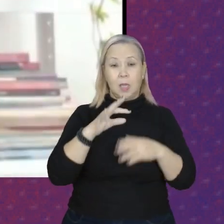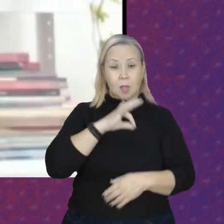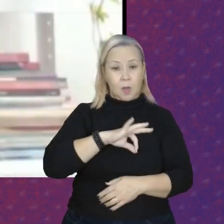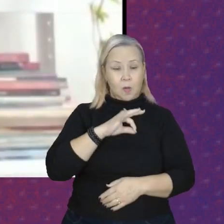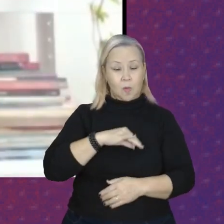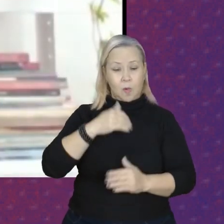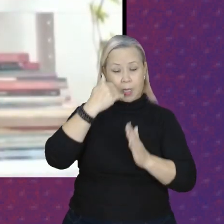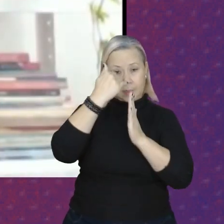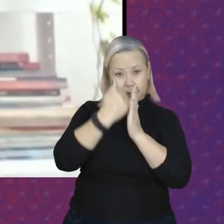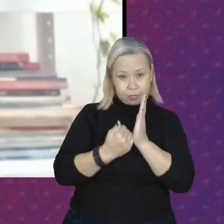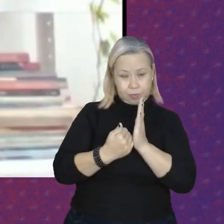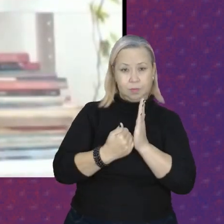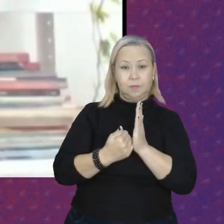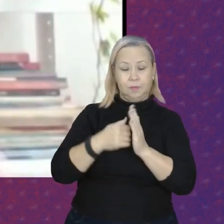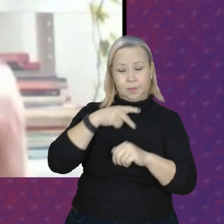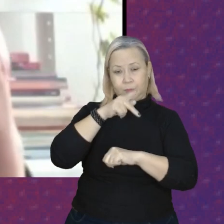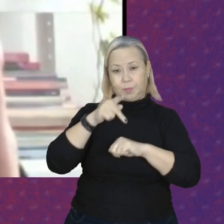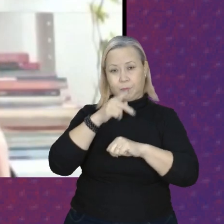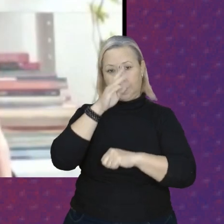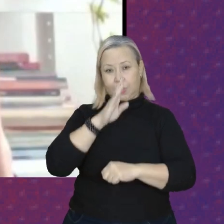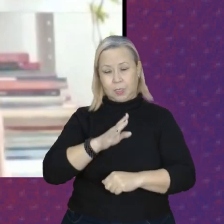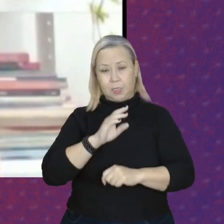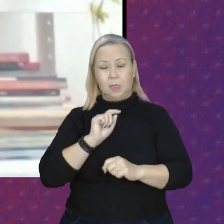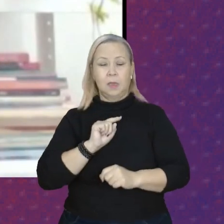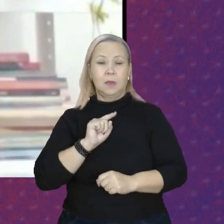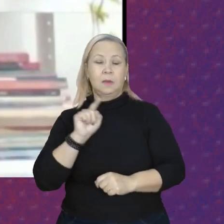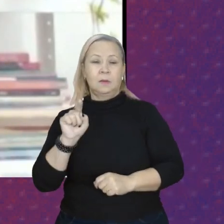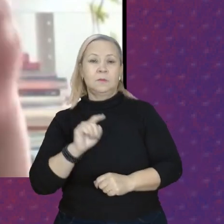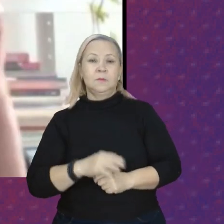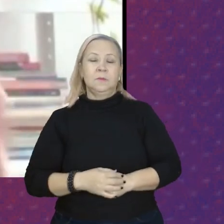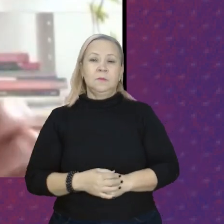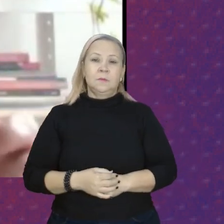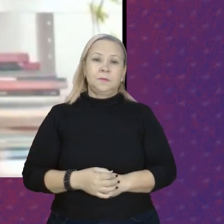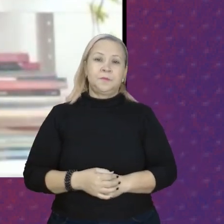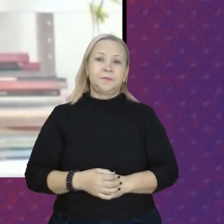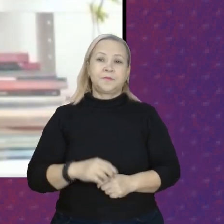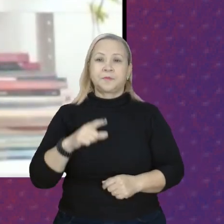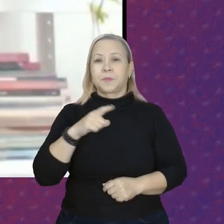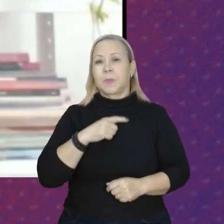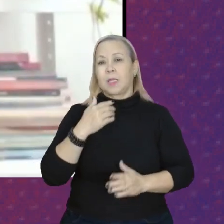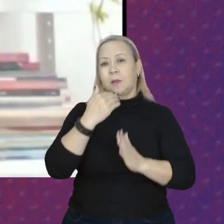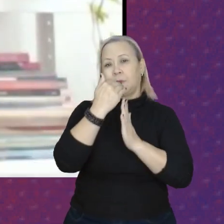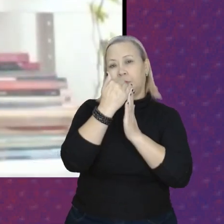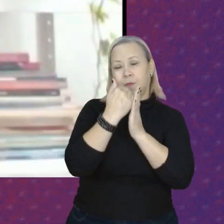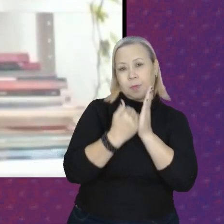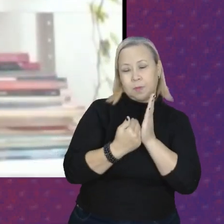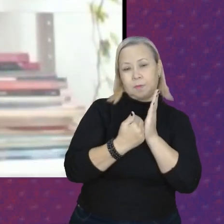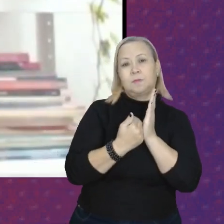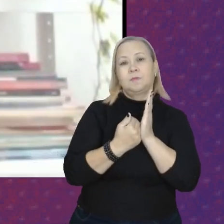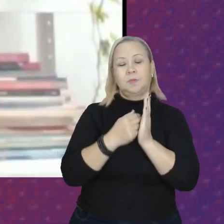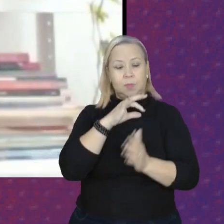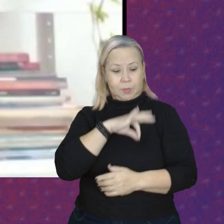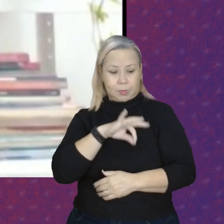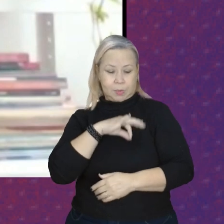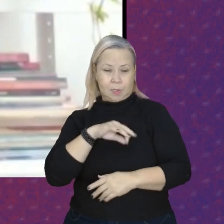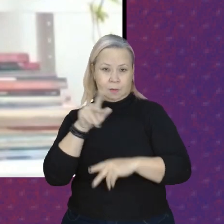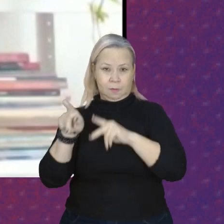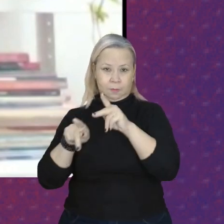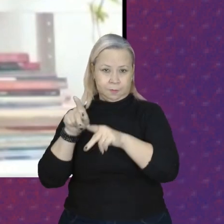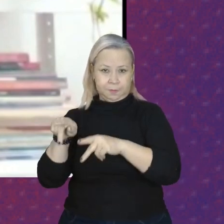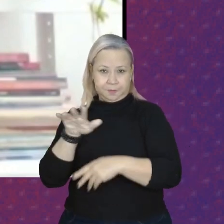mais baixa no país, aquele quintil mais baixo de renda da